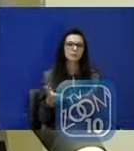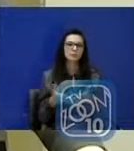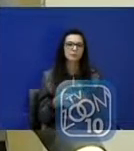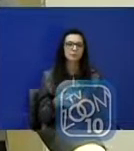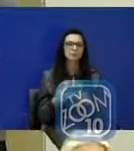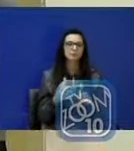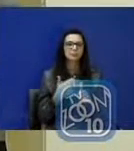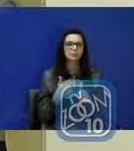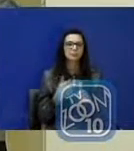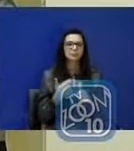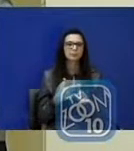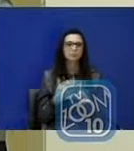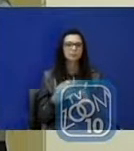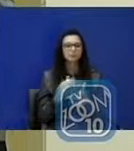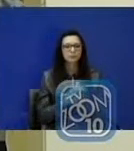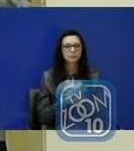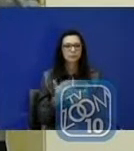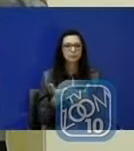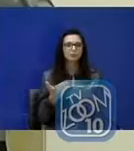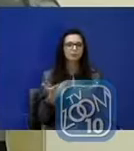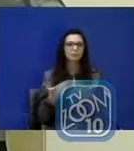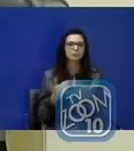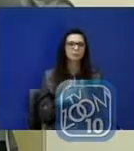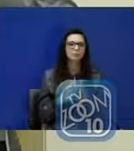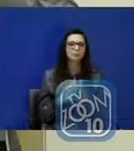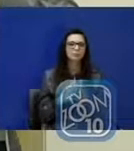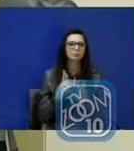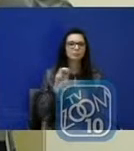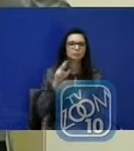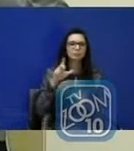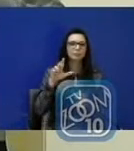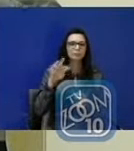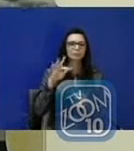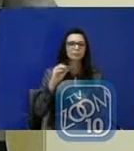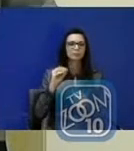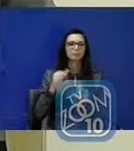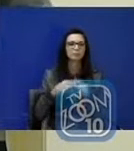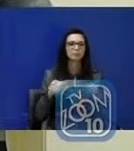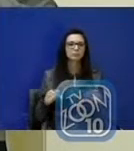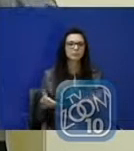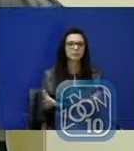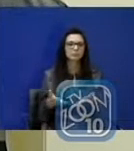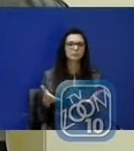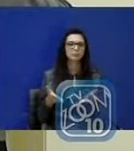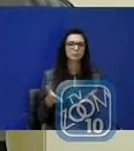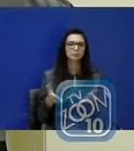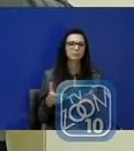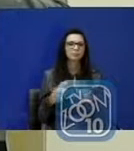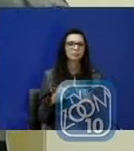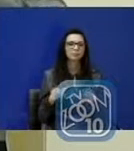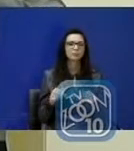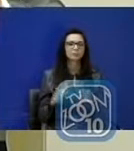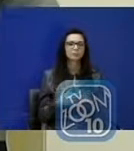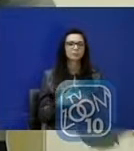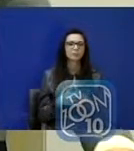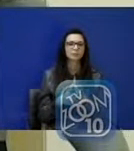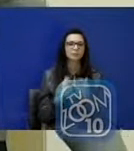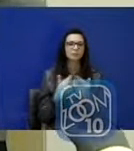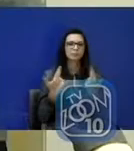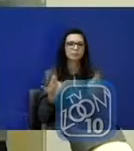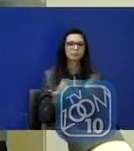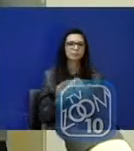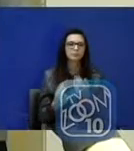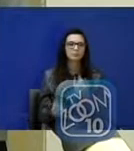de Constituição e Justiça e de Cidadania, o presidente é Isaac Demani, que preside também a Comissão